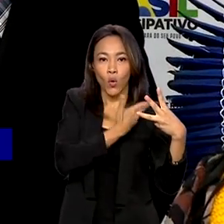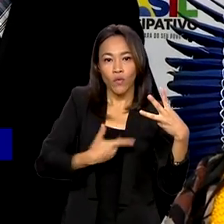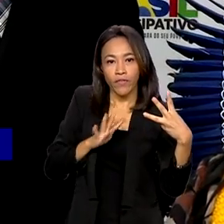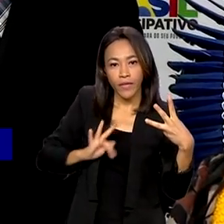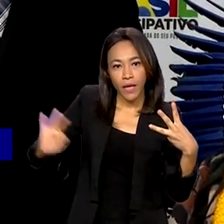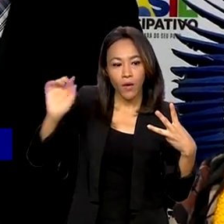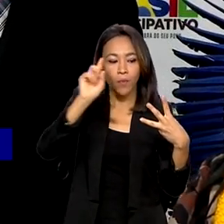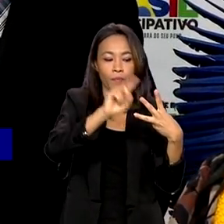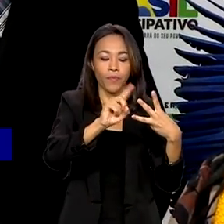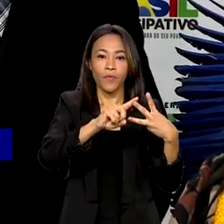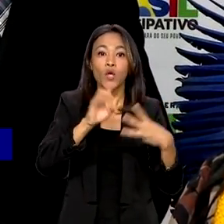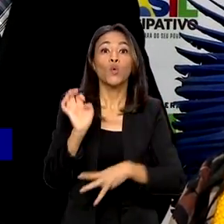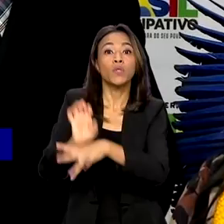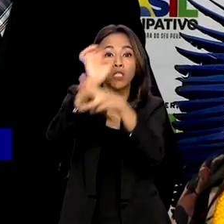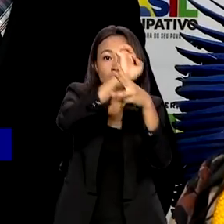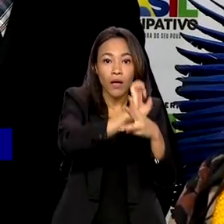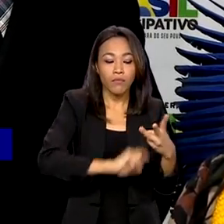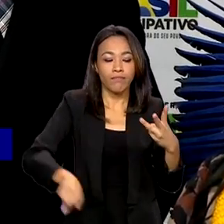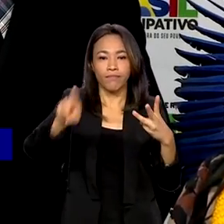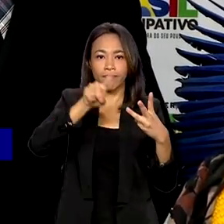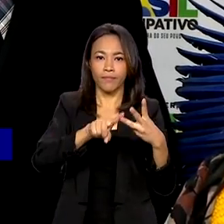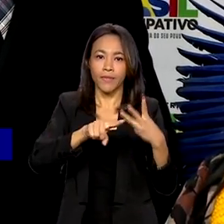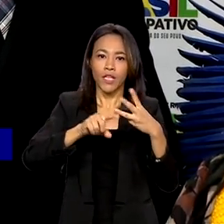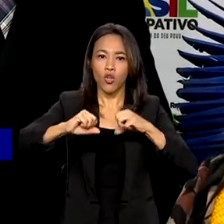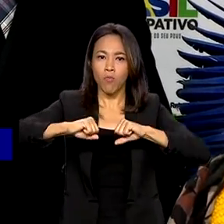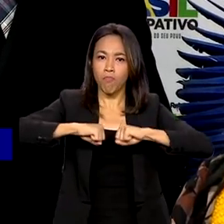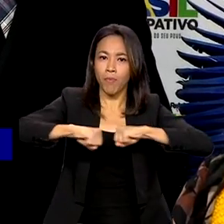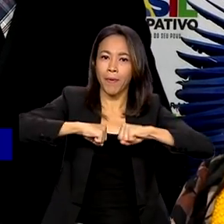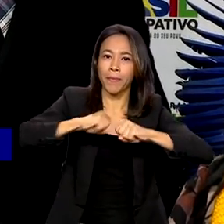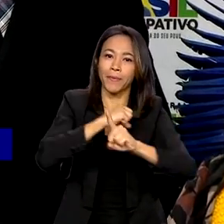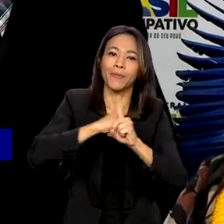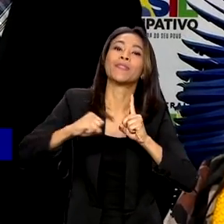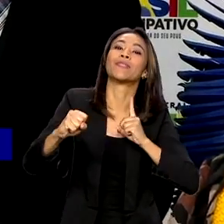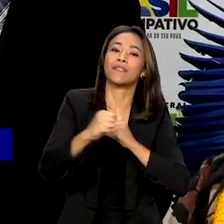federal, pelos governos estaduais e pelo movimento social organizado.